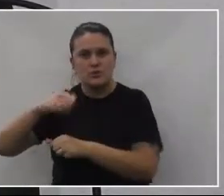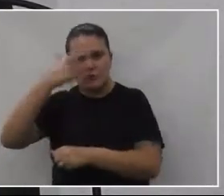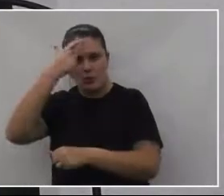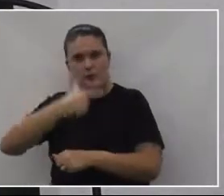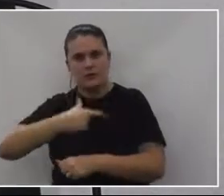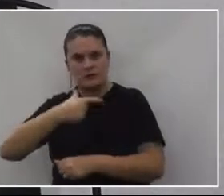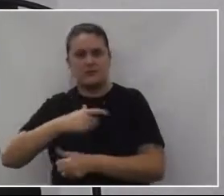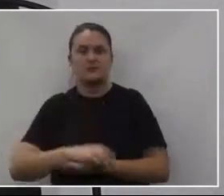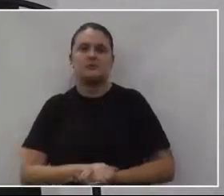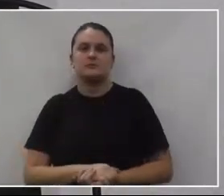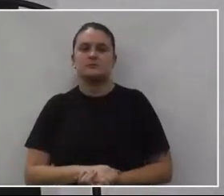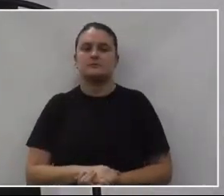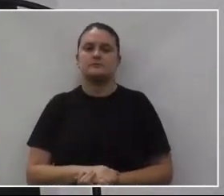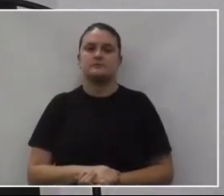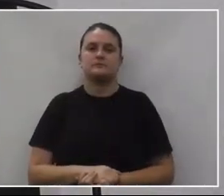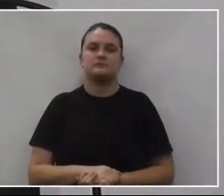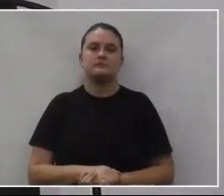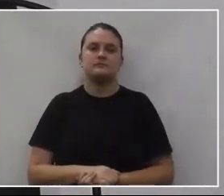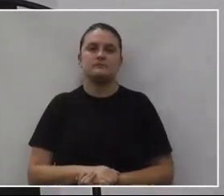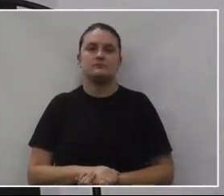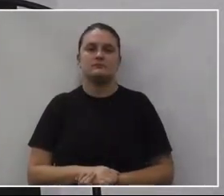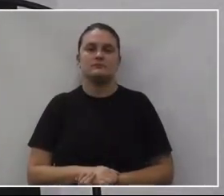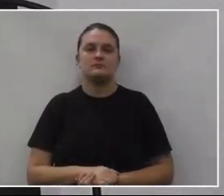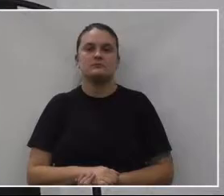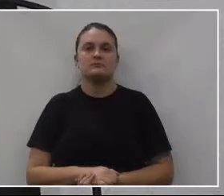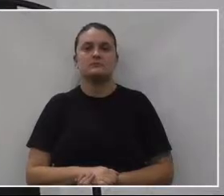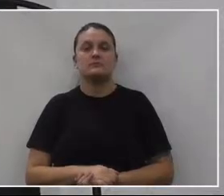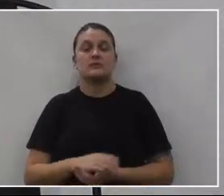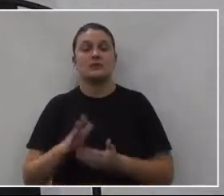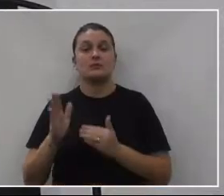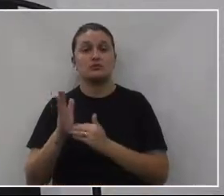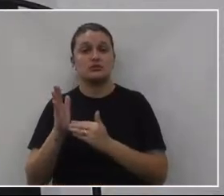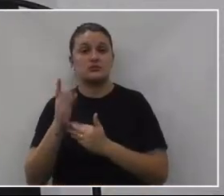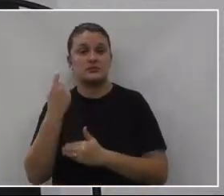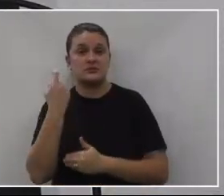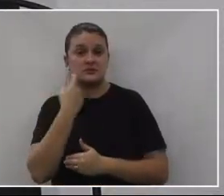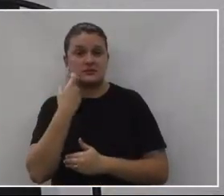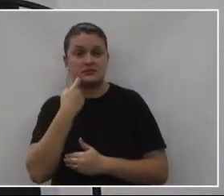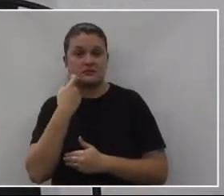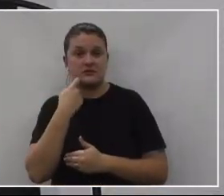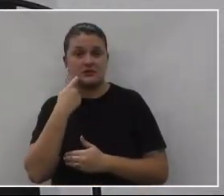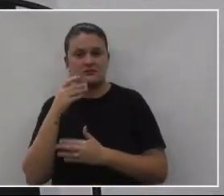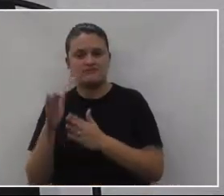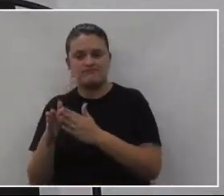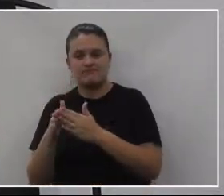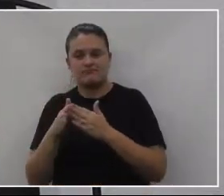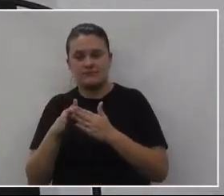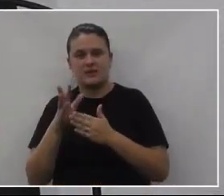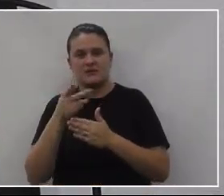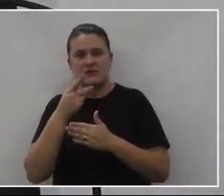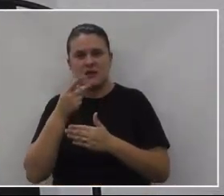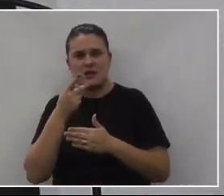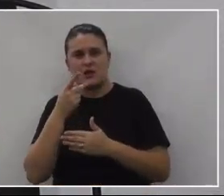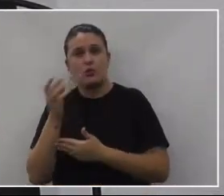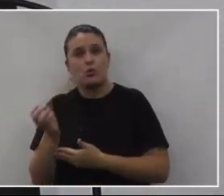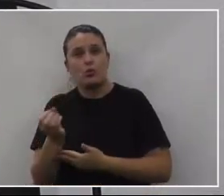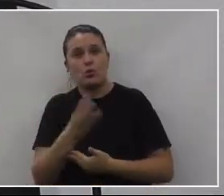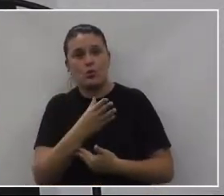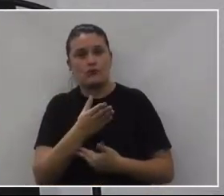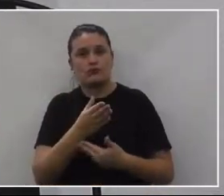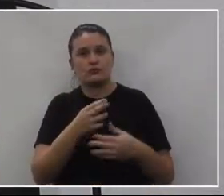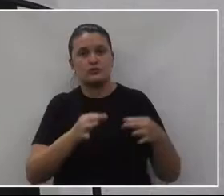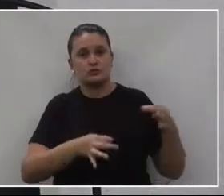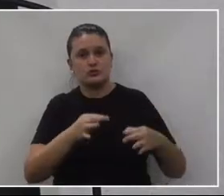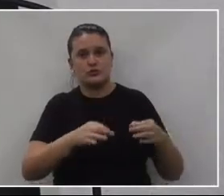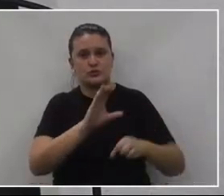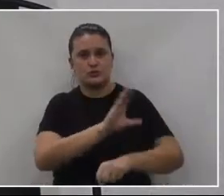nós buscamos promover aqui na nossa região. Coincidentemente, na última sexta-feira, eu tirei uma licença para falar sobre isso para novos juízes. É um curso